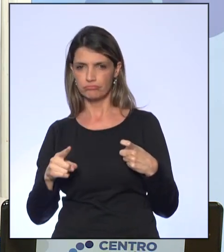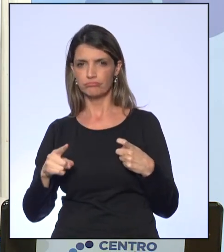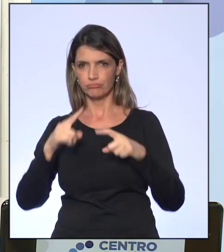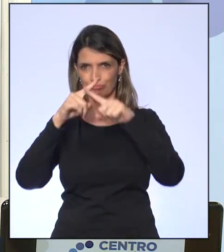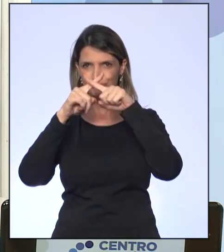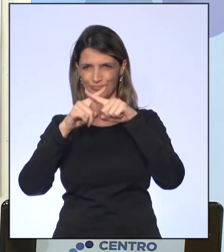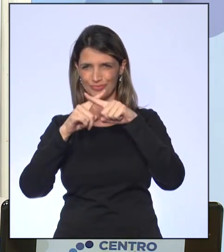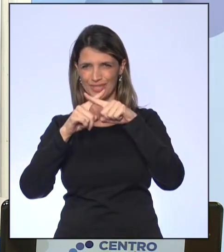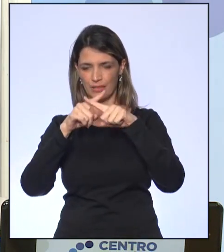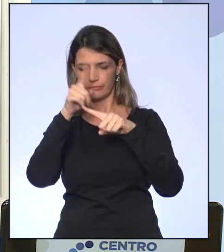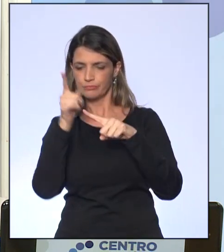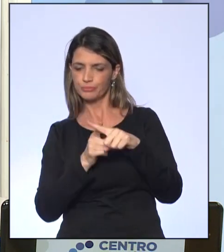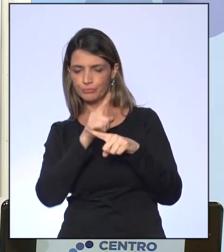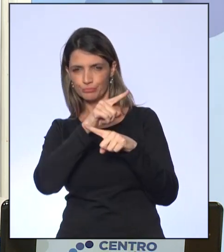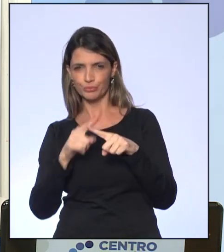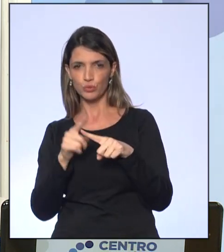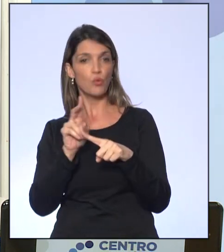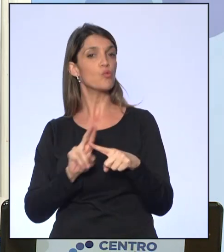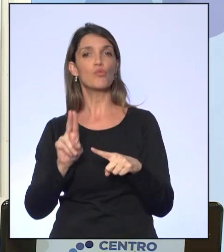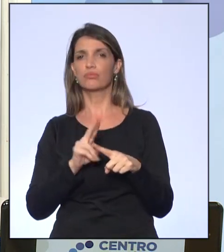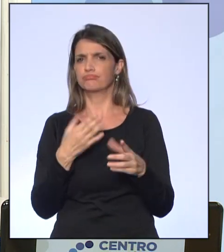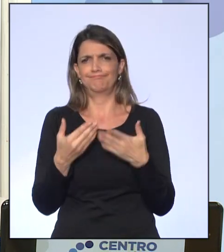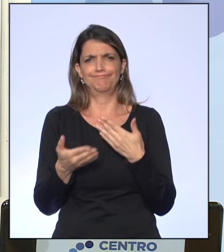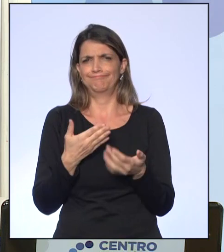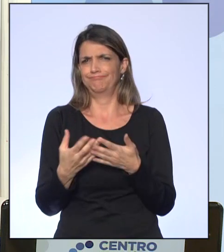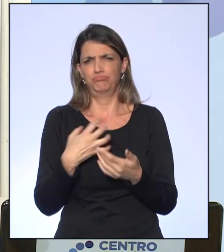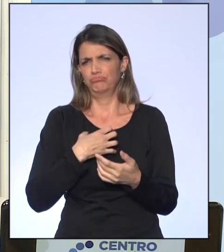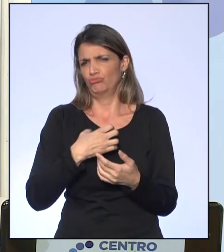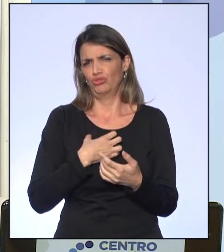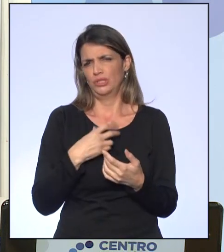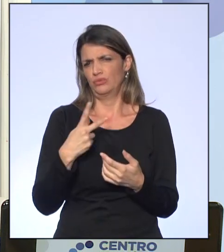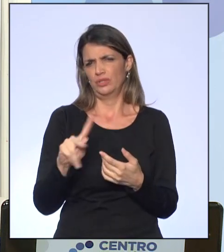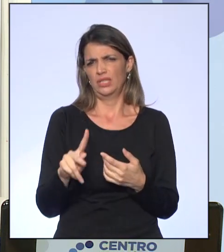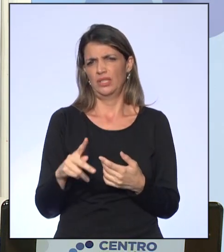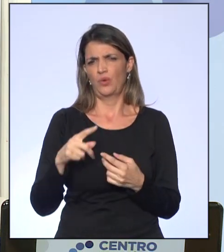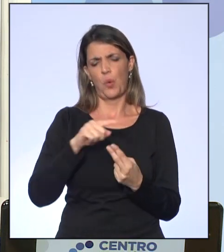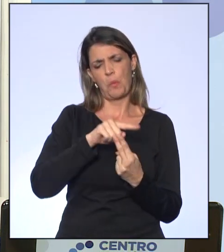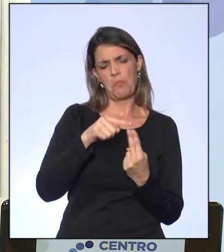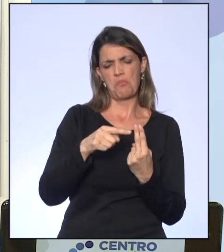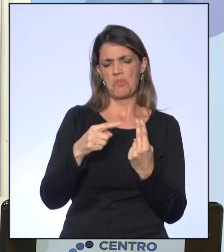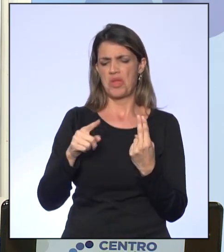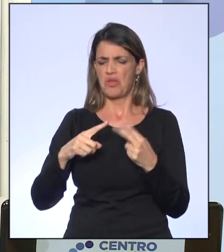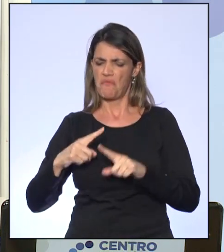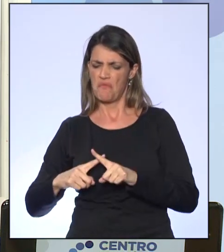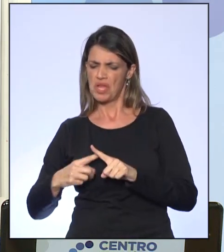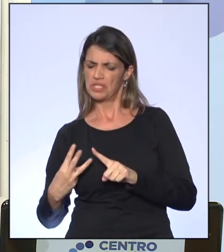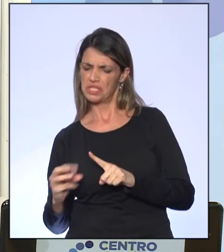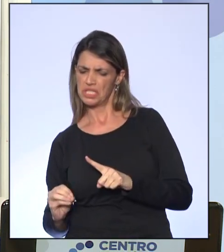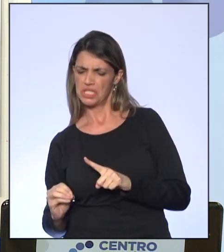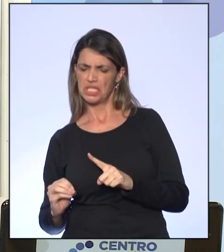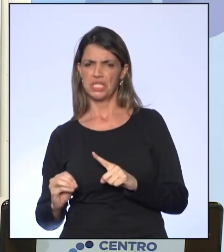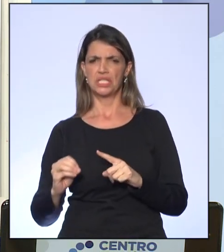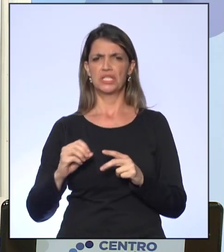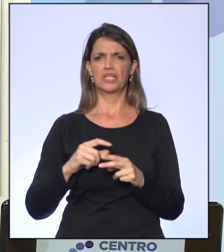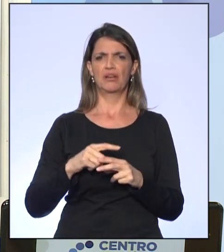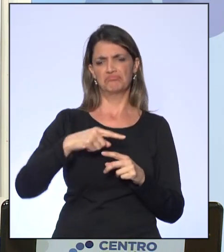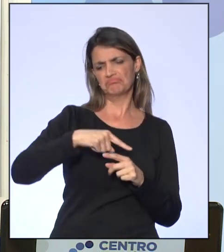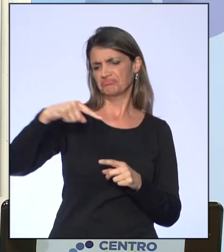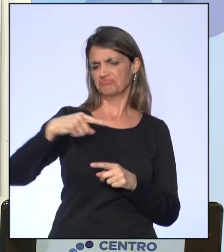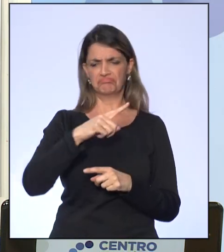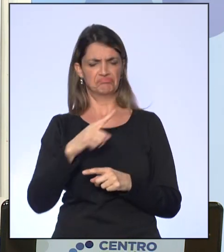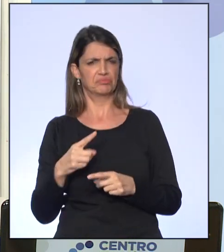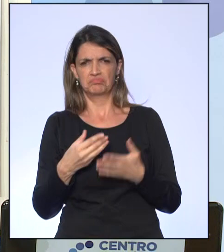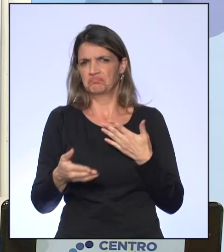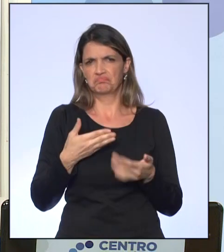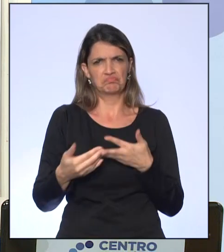podem utilizar literalmente como vocês quiserem. π vezes 30, x vezes 180. Escrevam na forma com